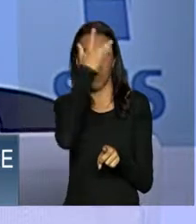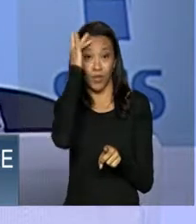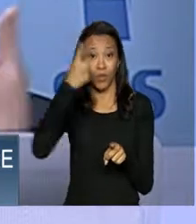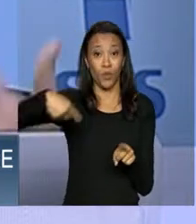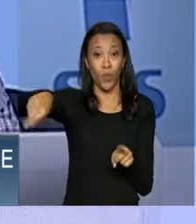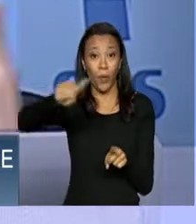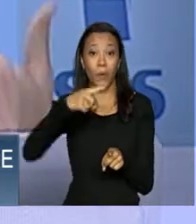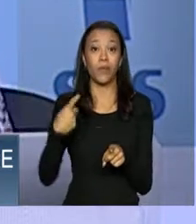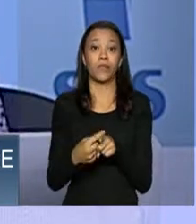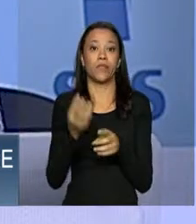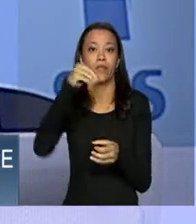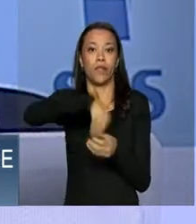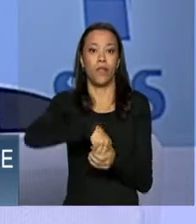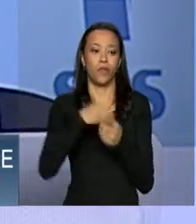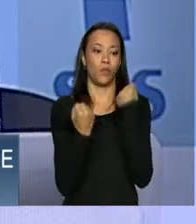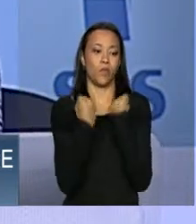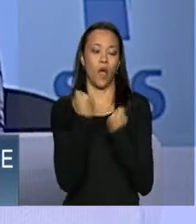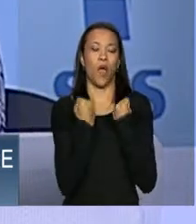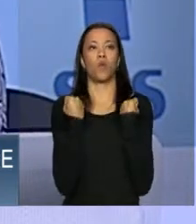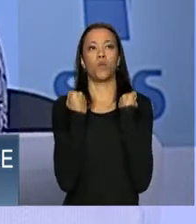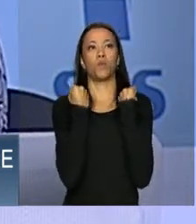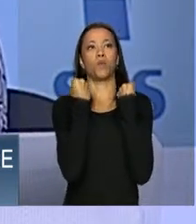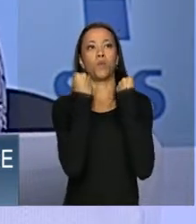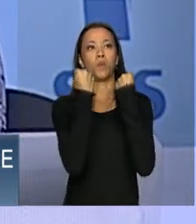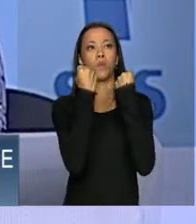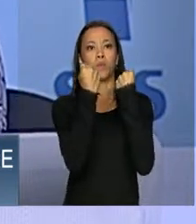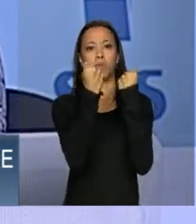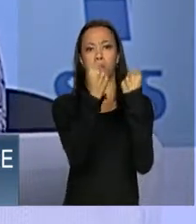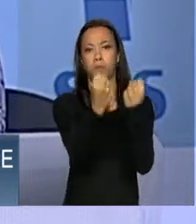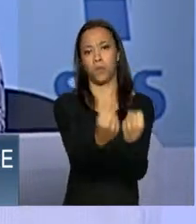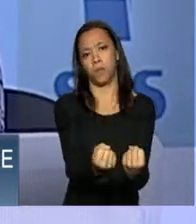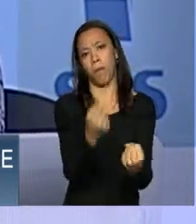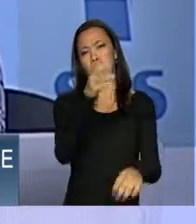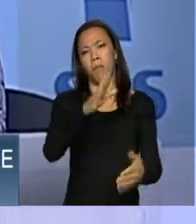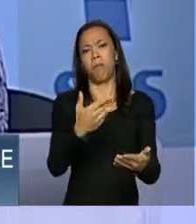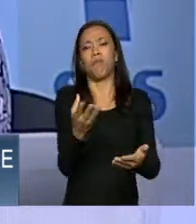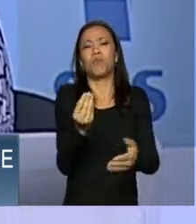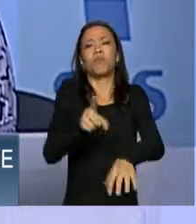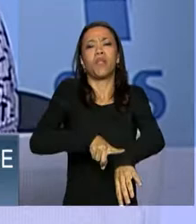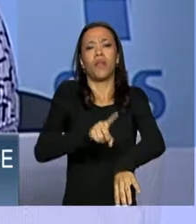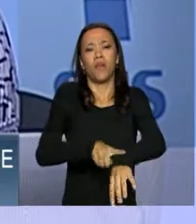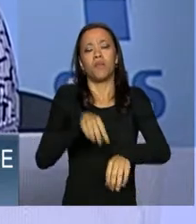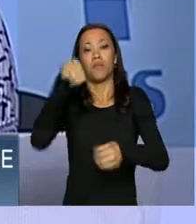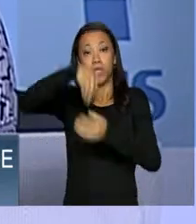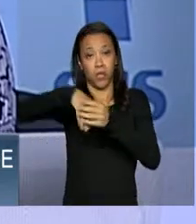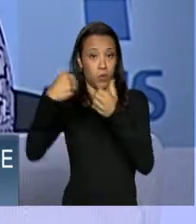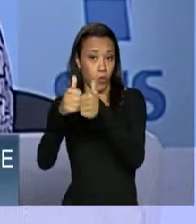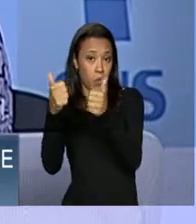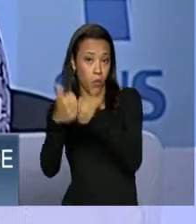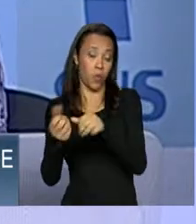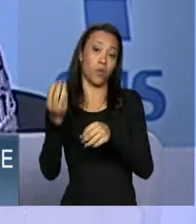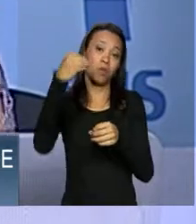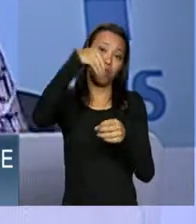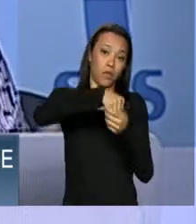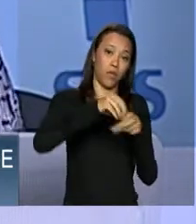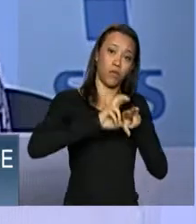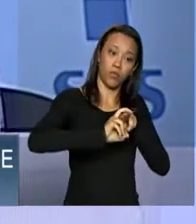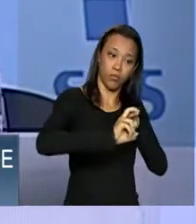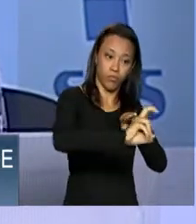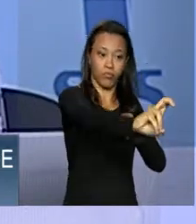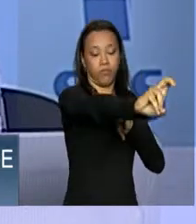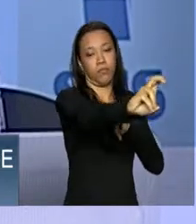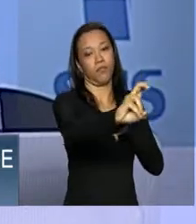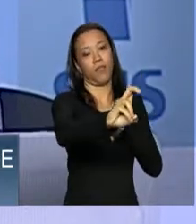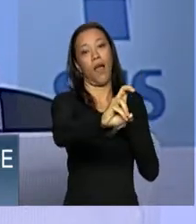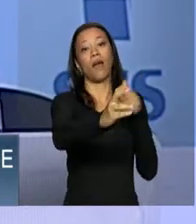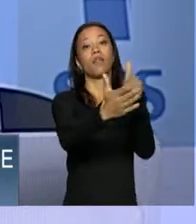longo tempo nos carros, nos seus deslocamentos, né? No ônibus, né? No transporte coletivo, deslocando até